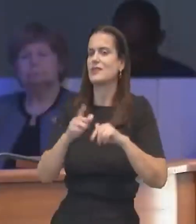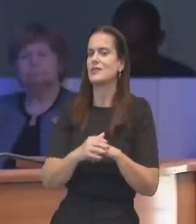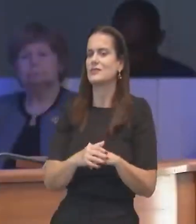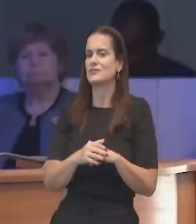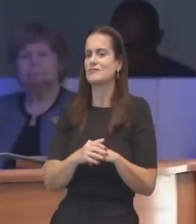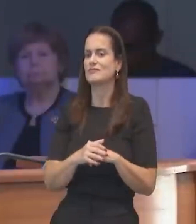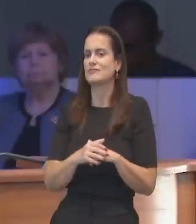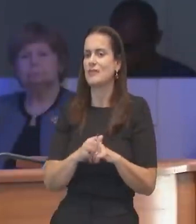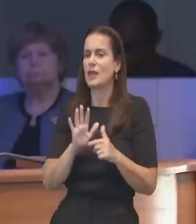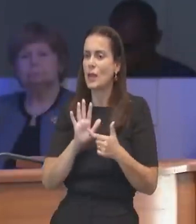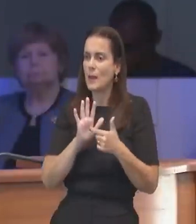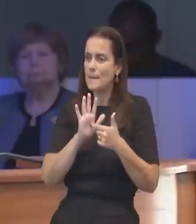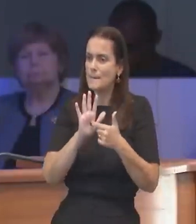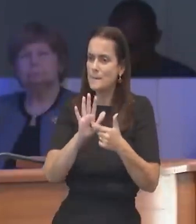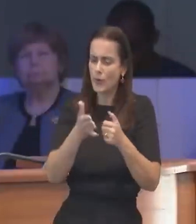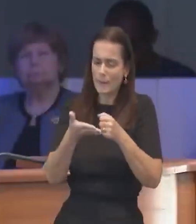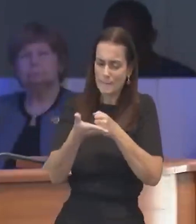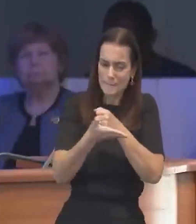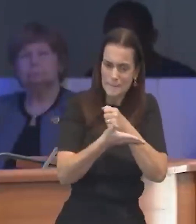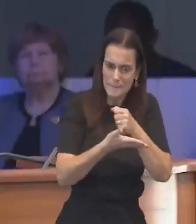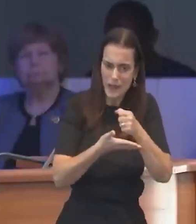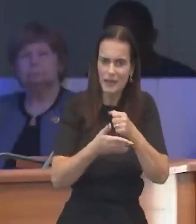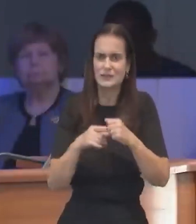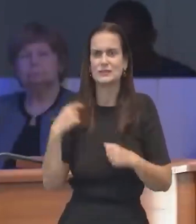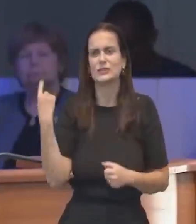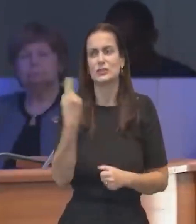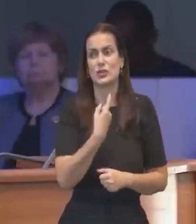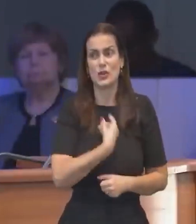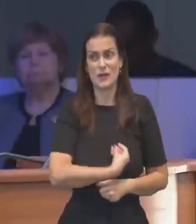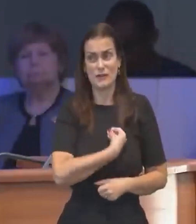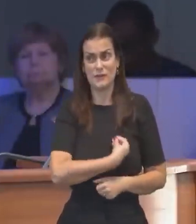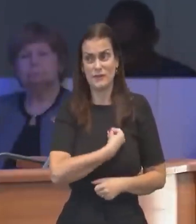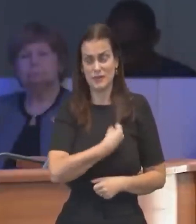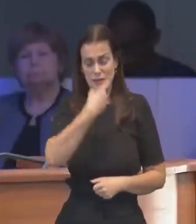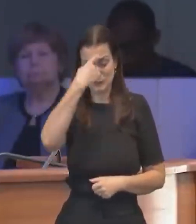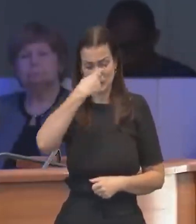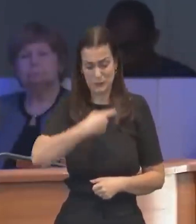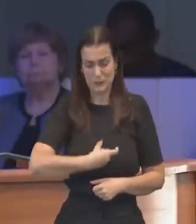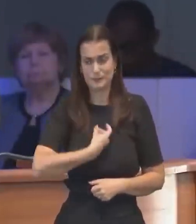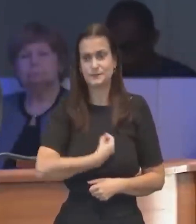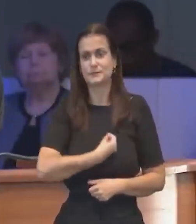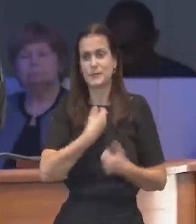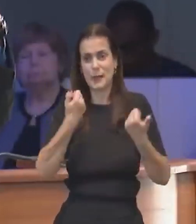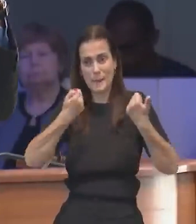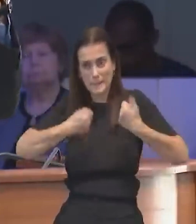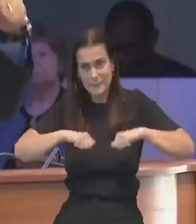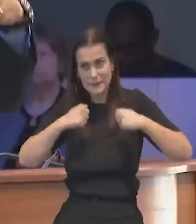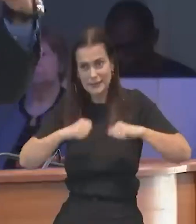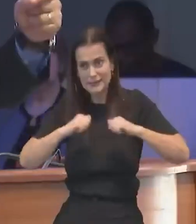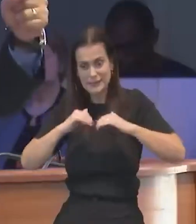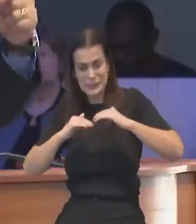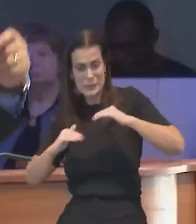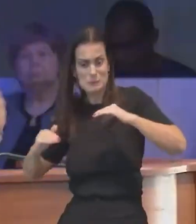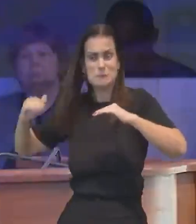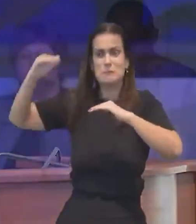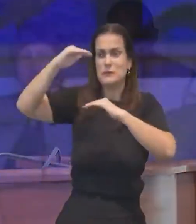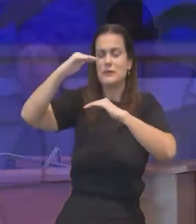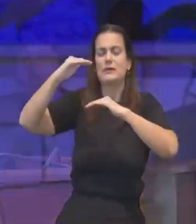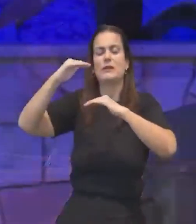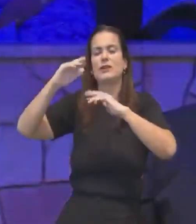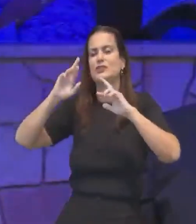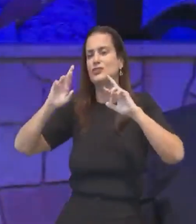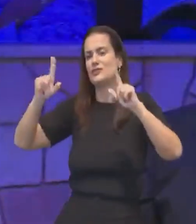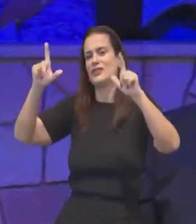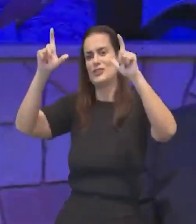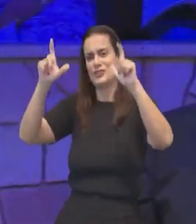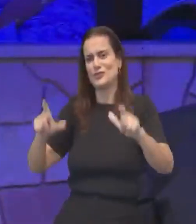trazem como princípio a cada um de nós é que a nossa vida de adoração precisa extrapolar o lugar.